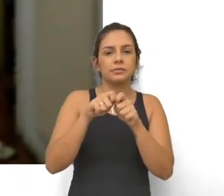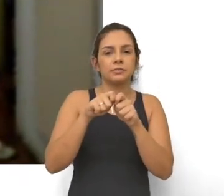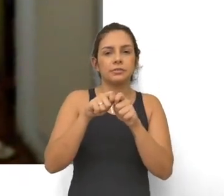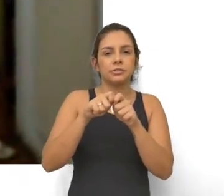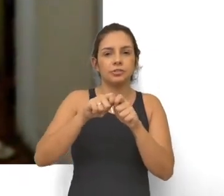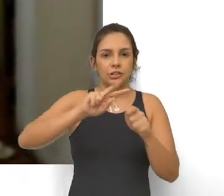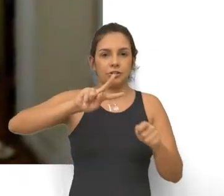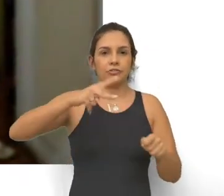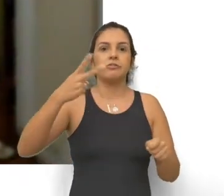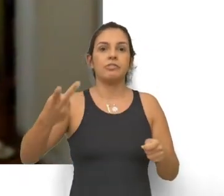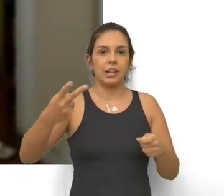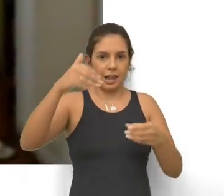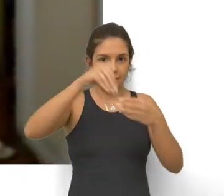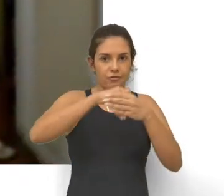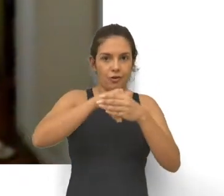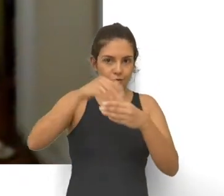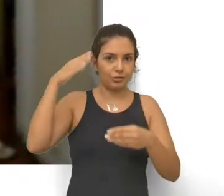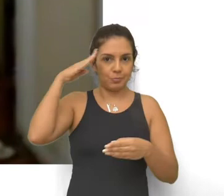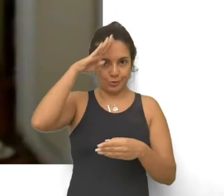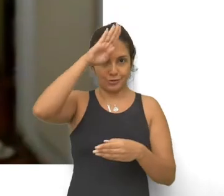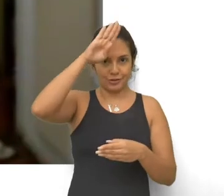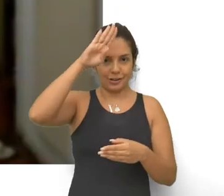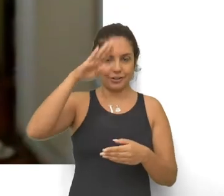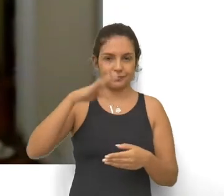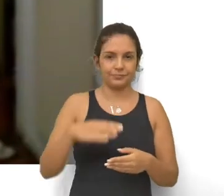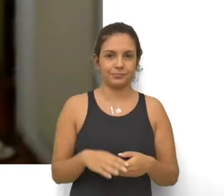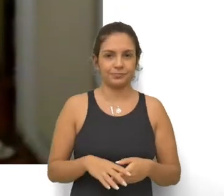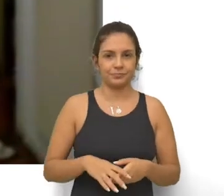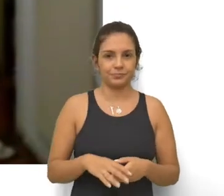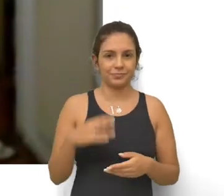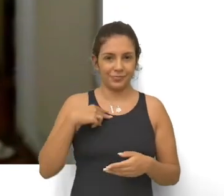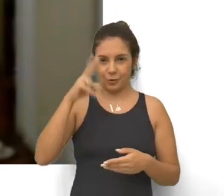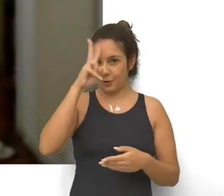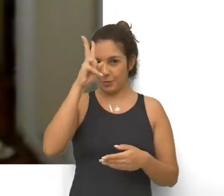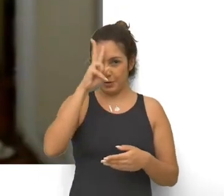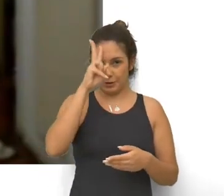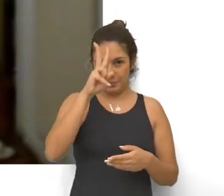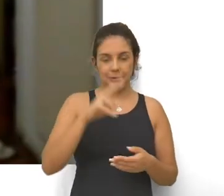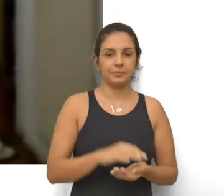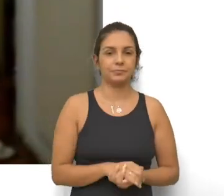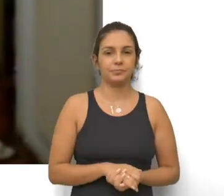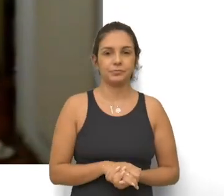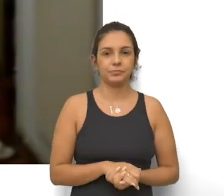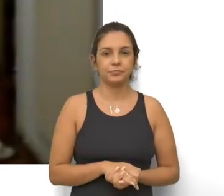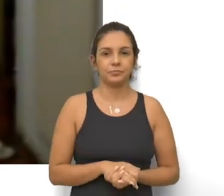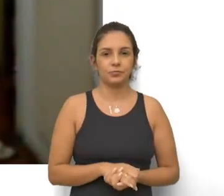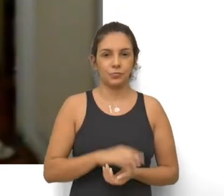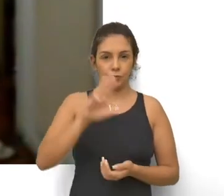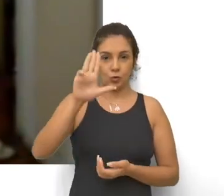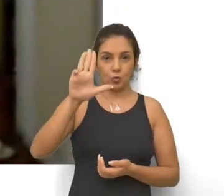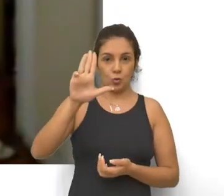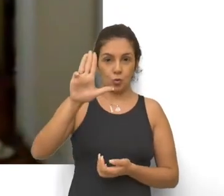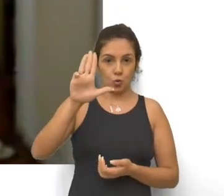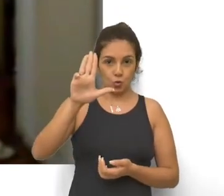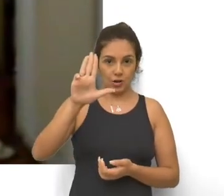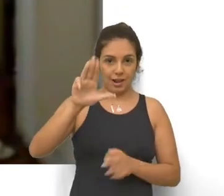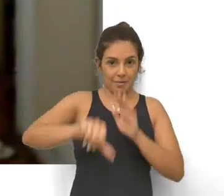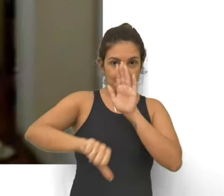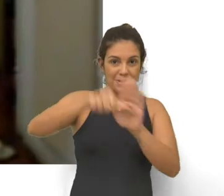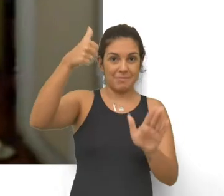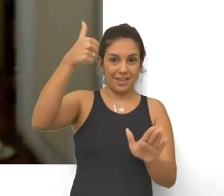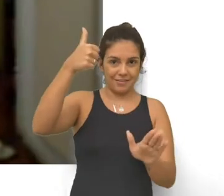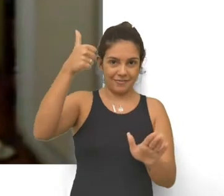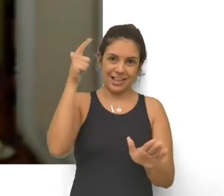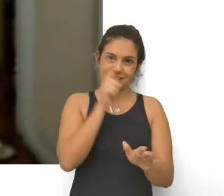essa virada, essa eleição do Bolsonaro. Eu lembrei, isso não está no livro, mas eu lembrei que quando o Lula se elegeu pela primeira vez,